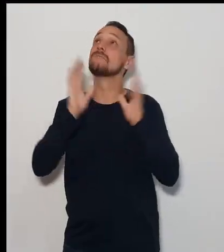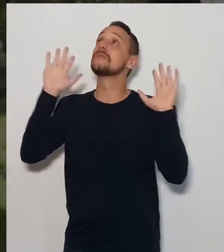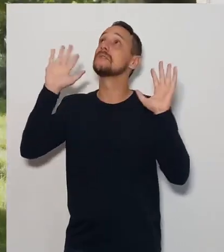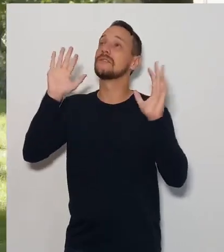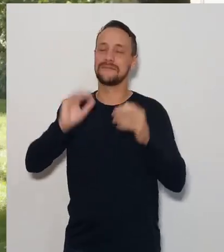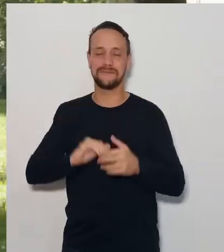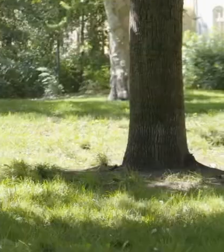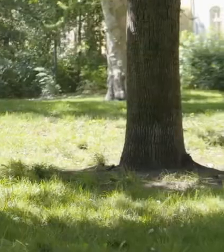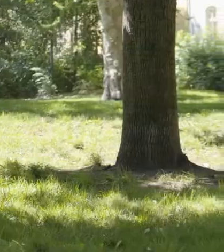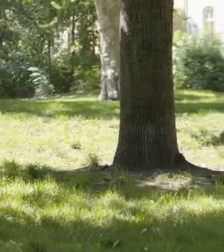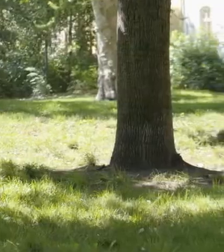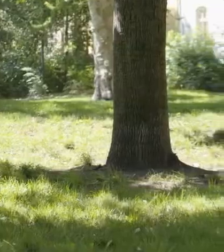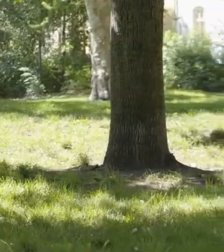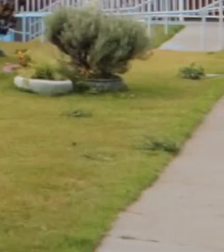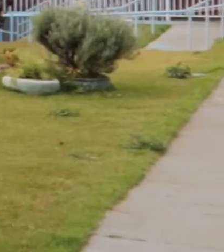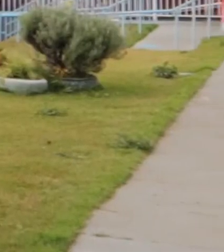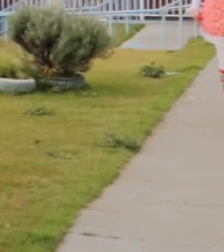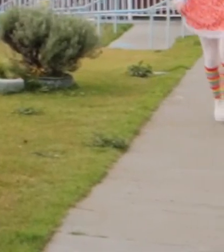Deus.